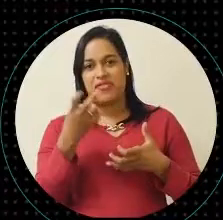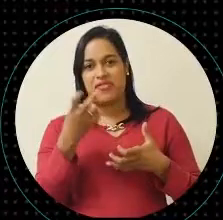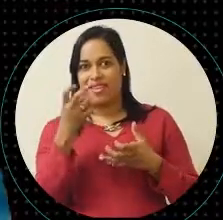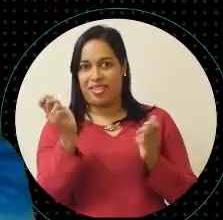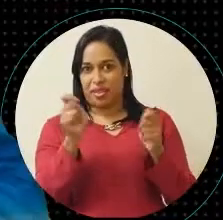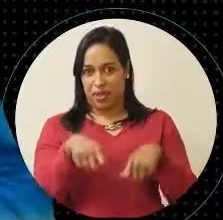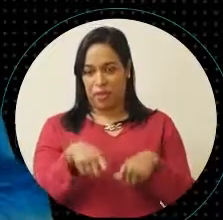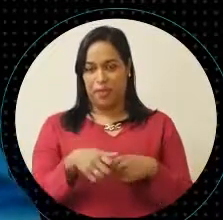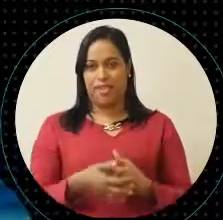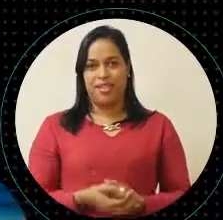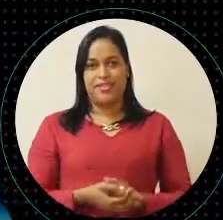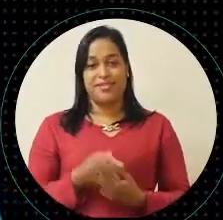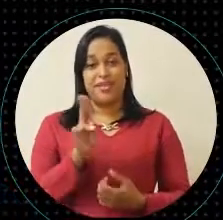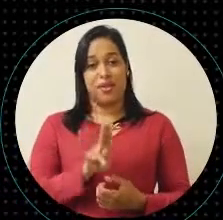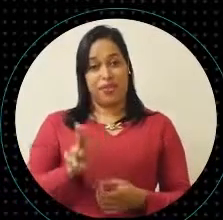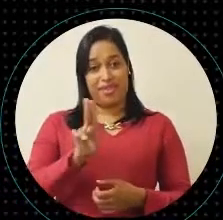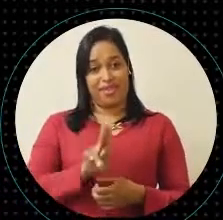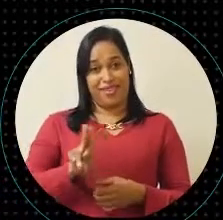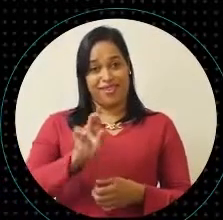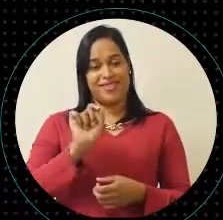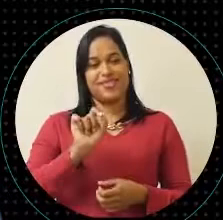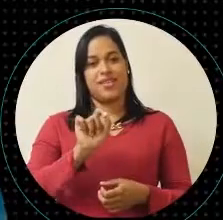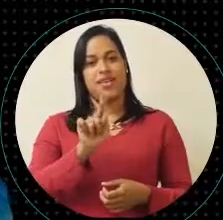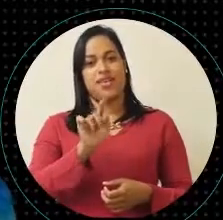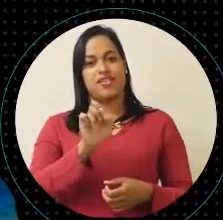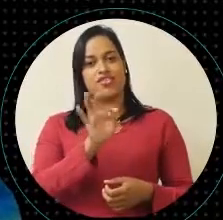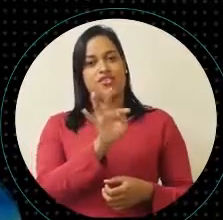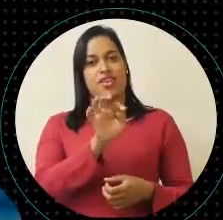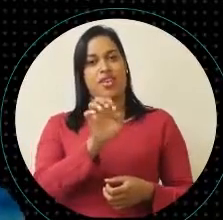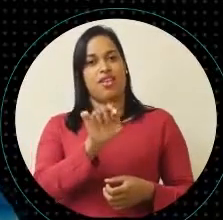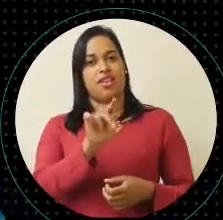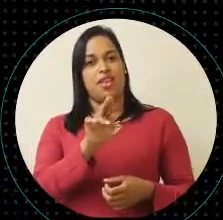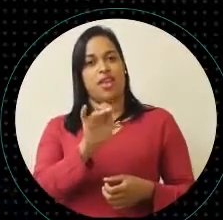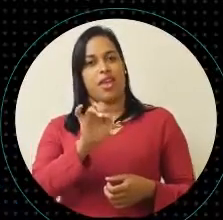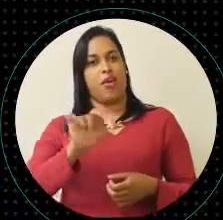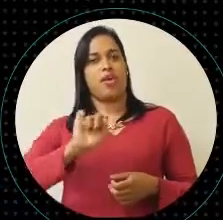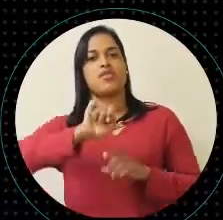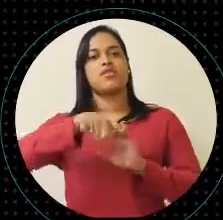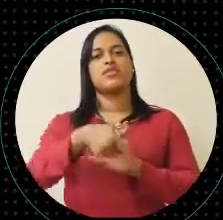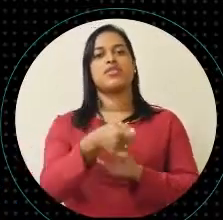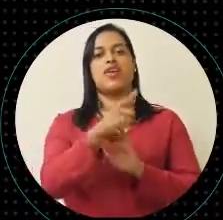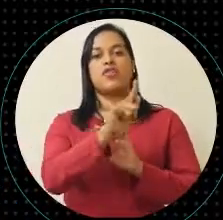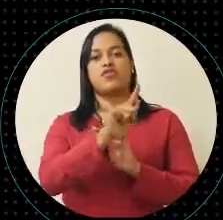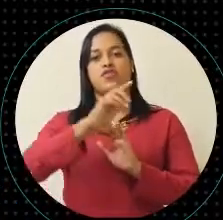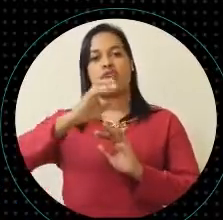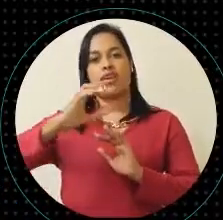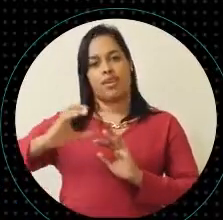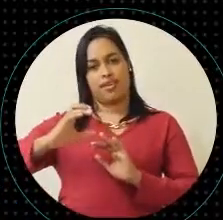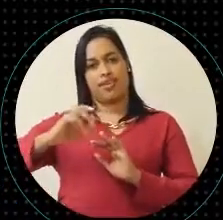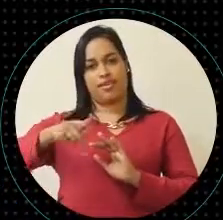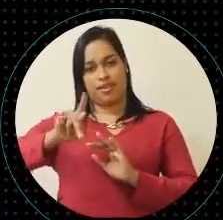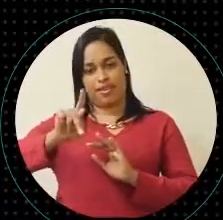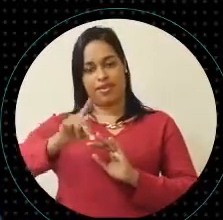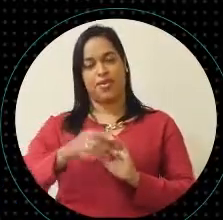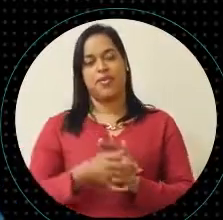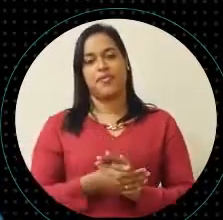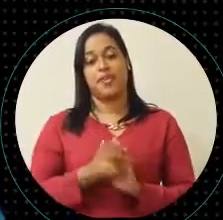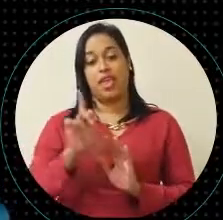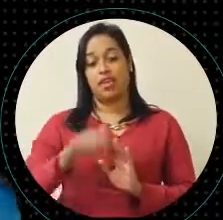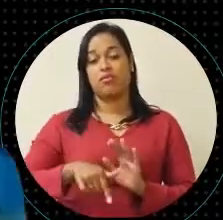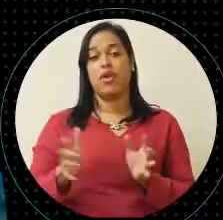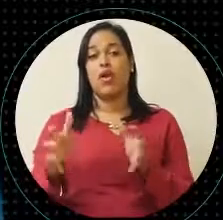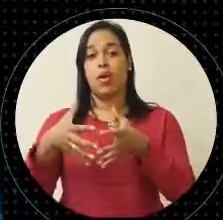cima. Utilizar os efeitos do jQuery. O jQuery tem uma coleção de funções prontas que produzem